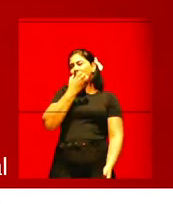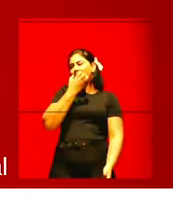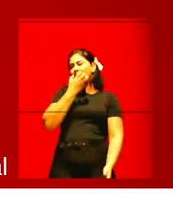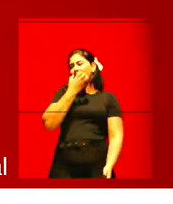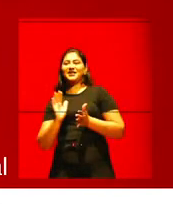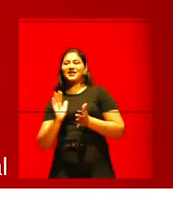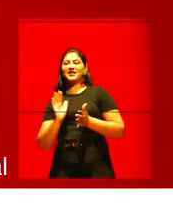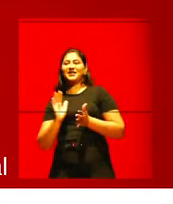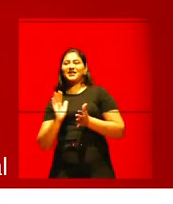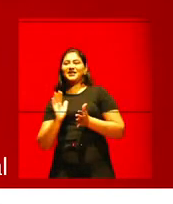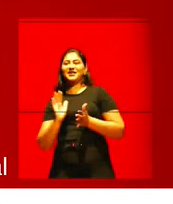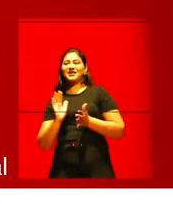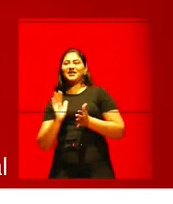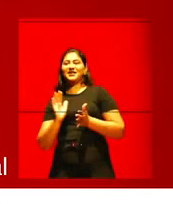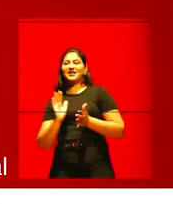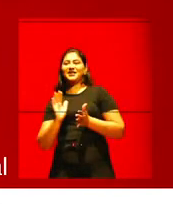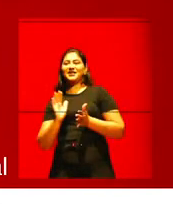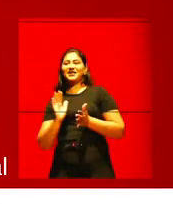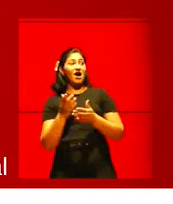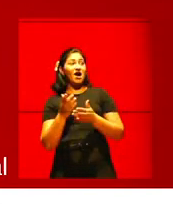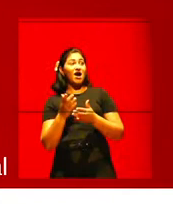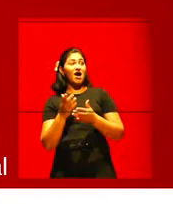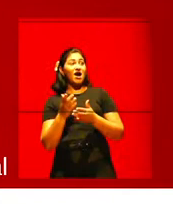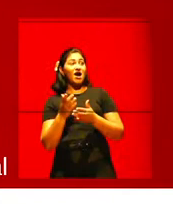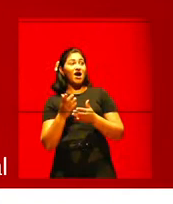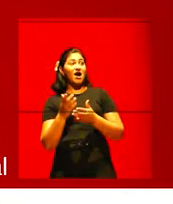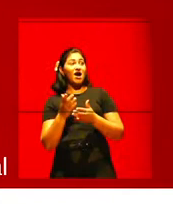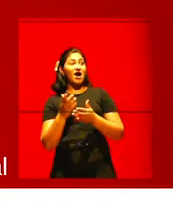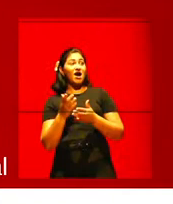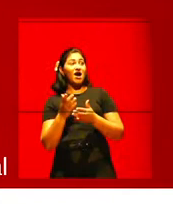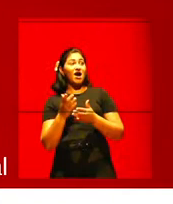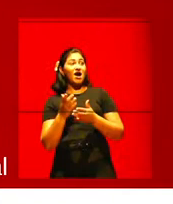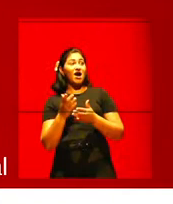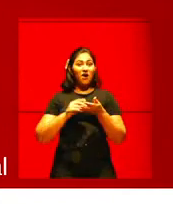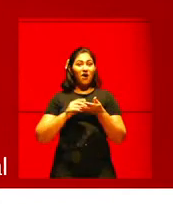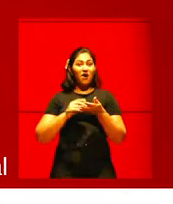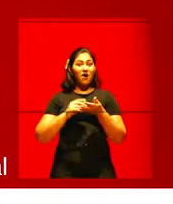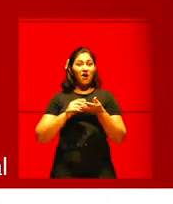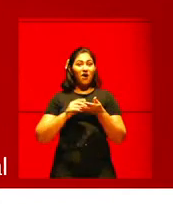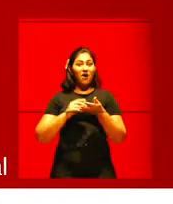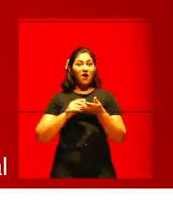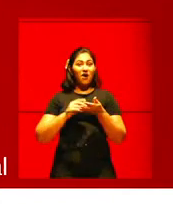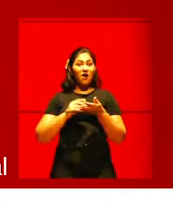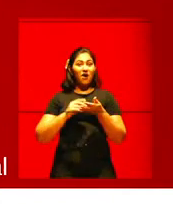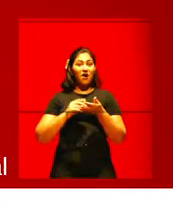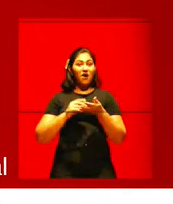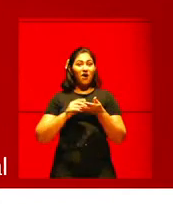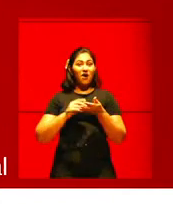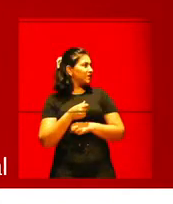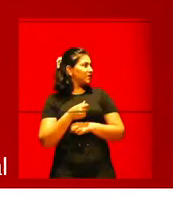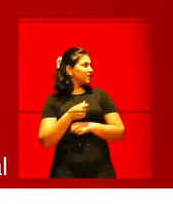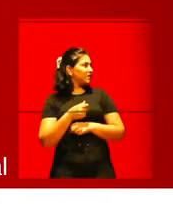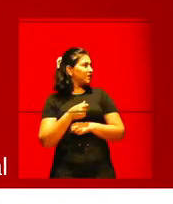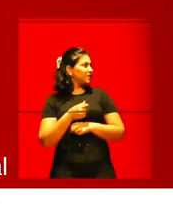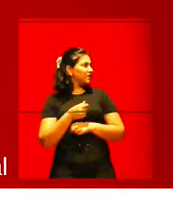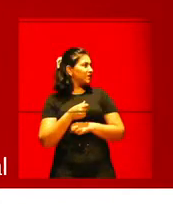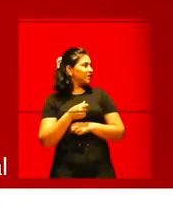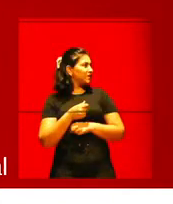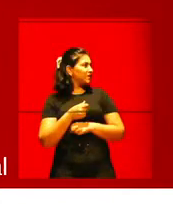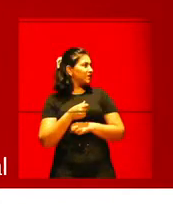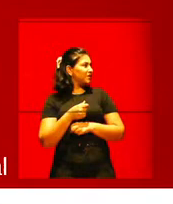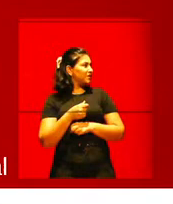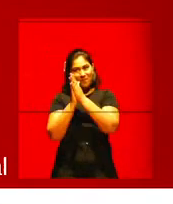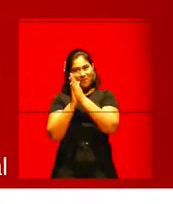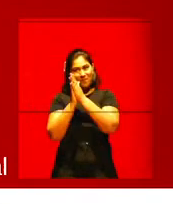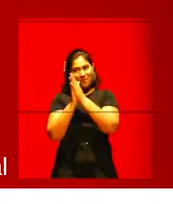Eu quero que vocês decorem comigo assim, ó. Olha a paródia desse ano, bem facinho. Conhece a música? Desenrola,